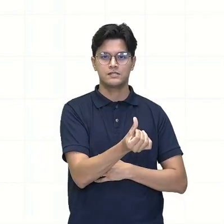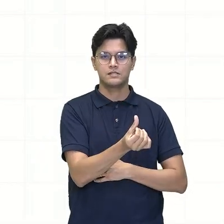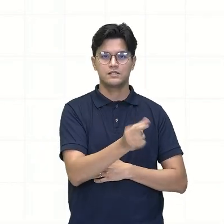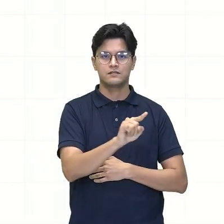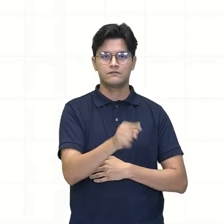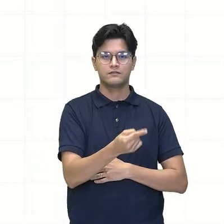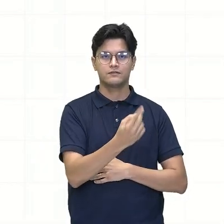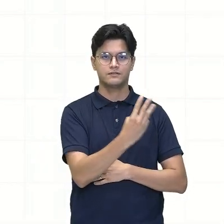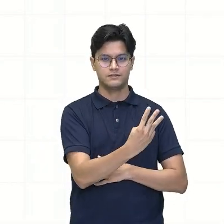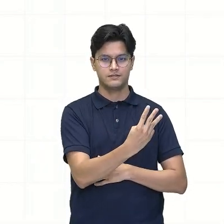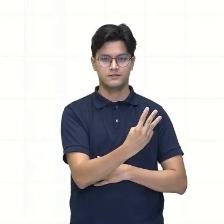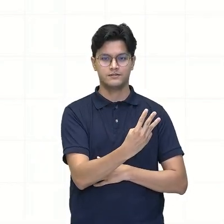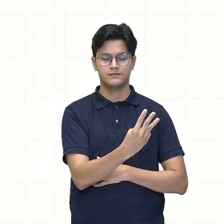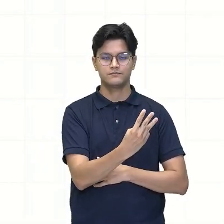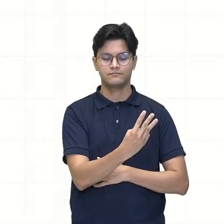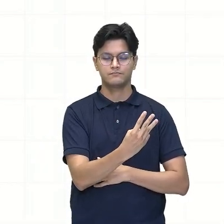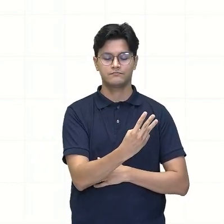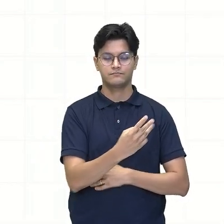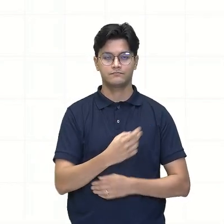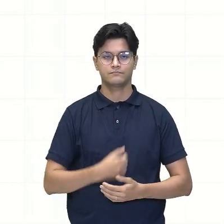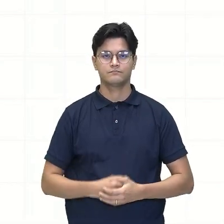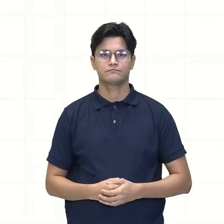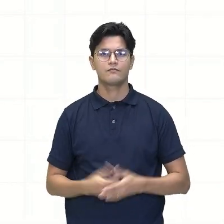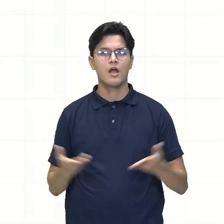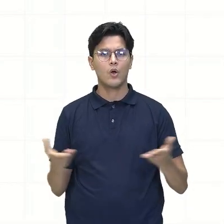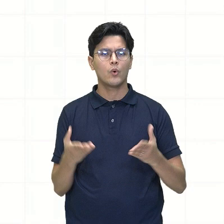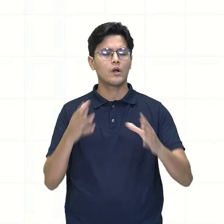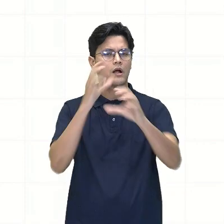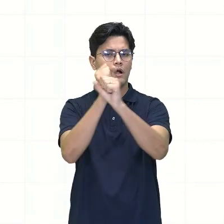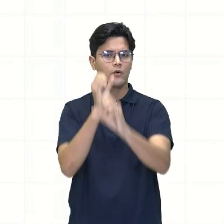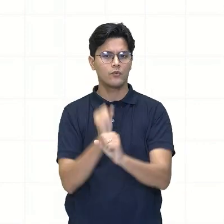86,3. E agora a gente vai resolver esse cálculo.